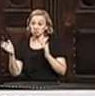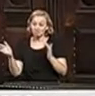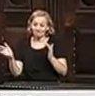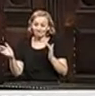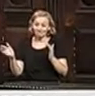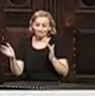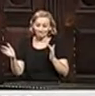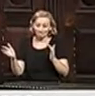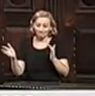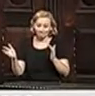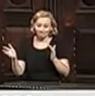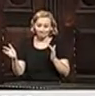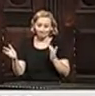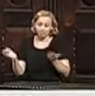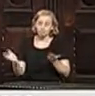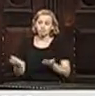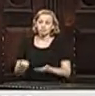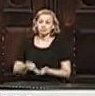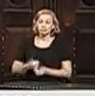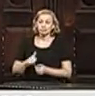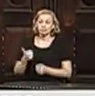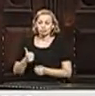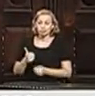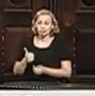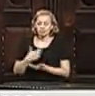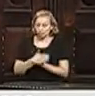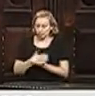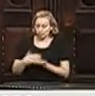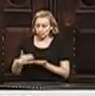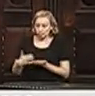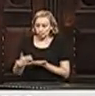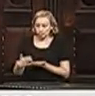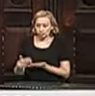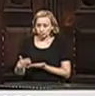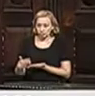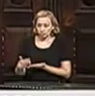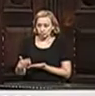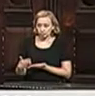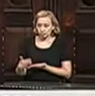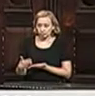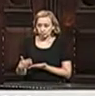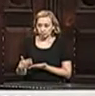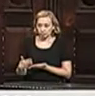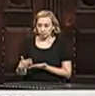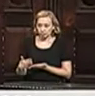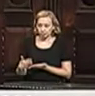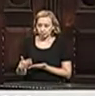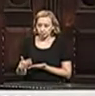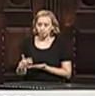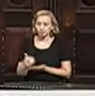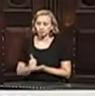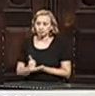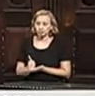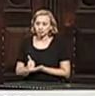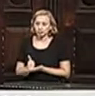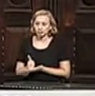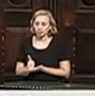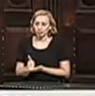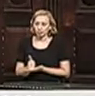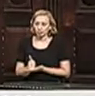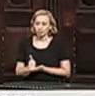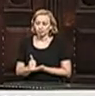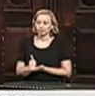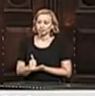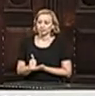médios. Então, o primeiro princípio que ele fere é o da razoabilidade. Não é